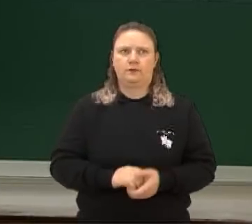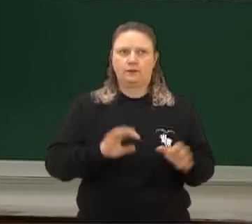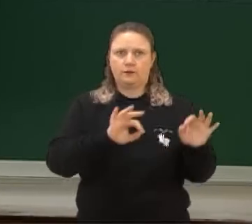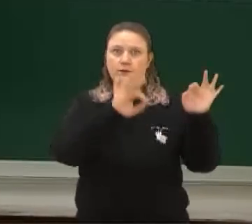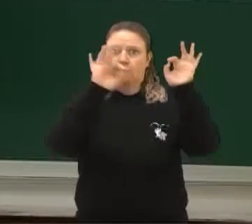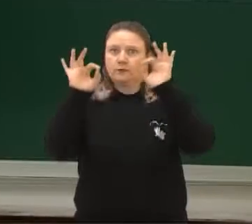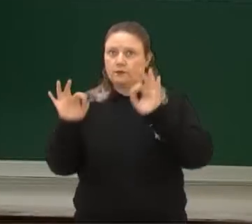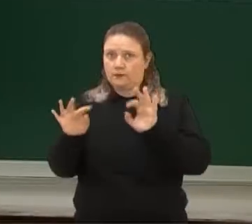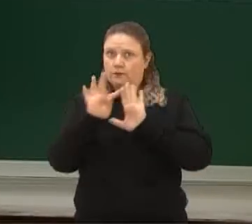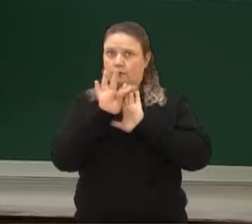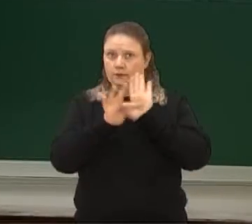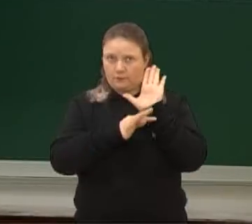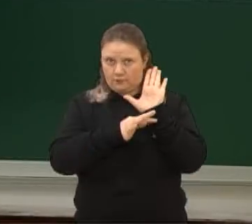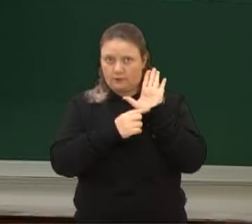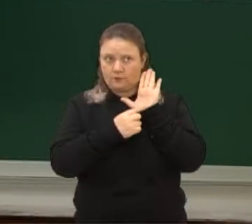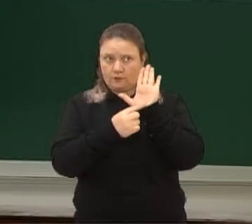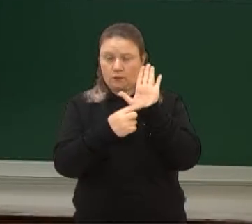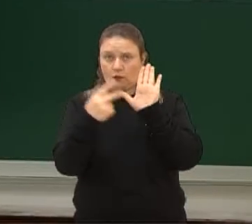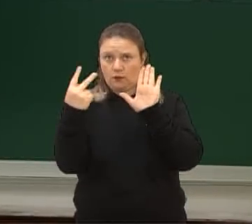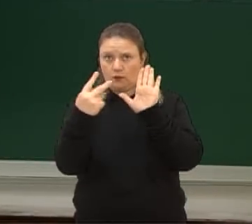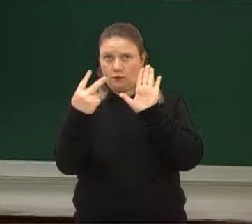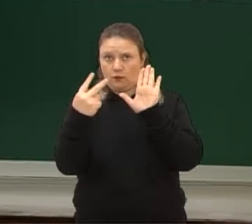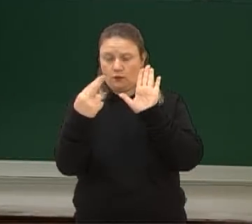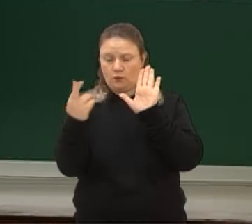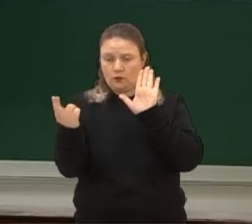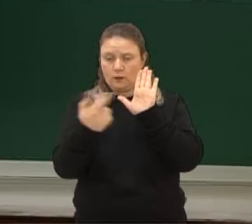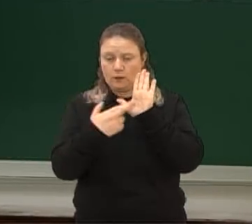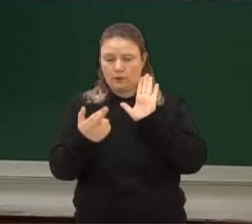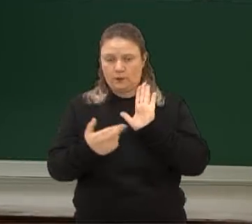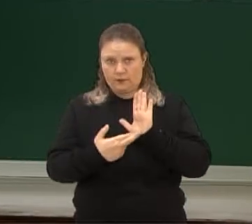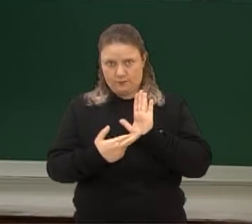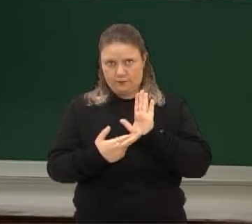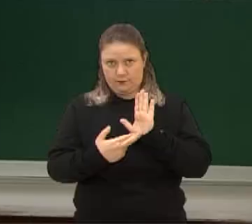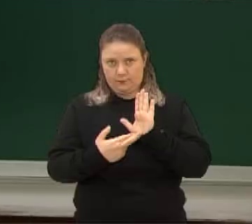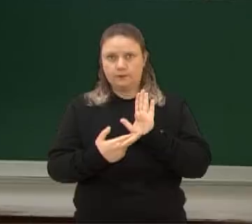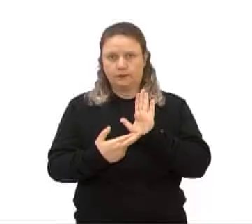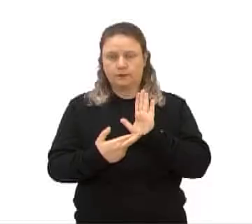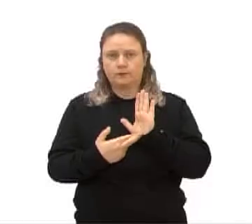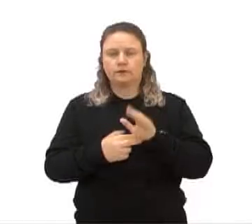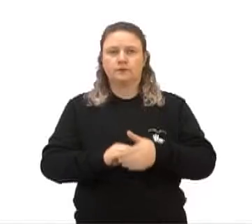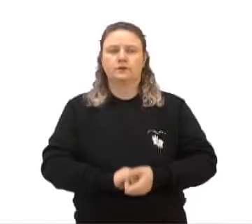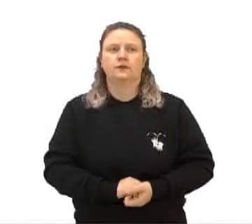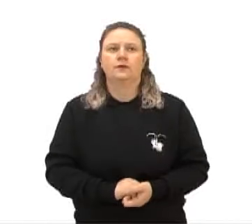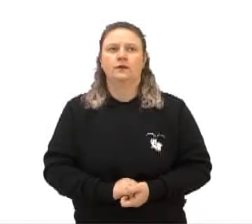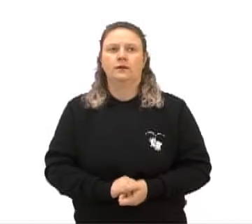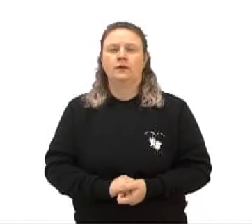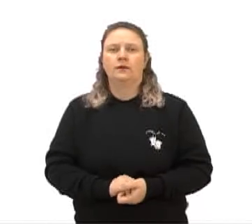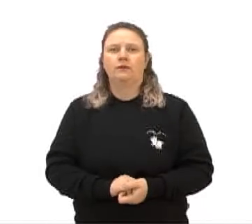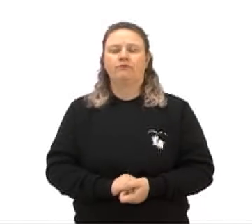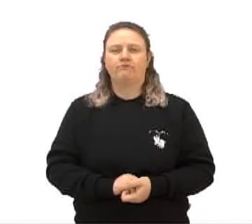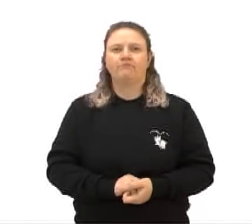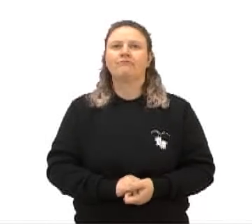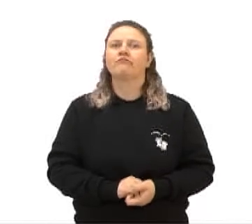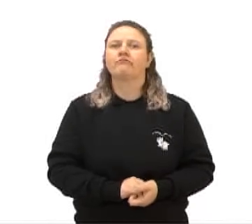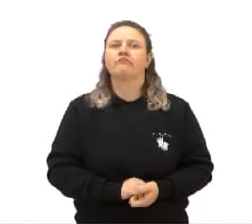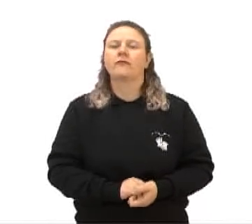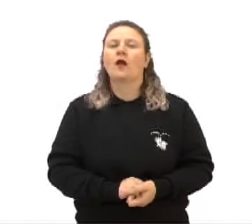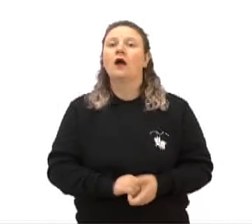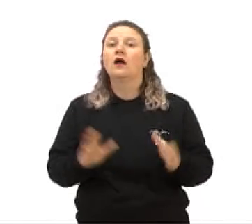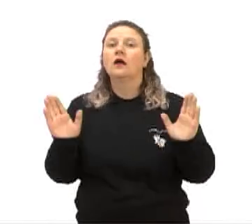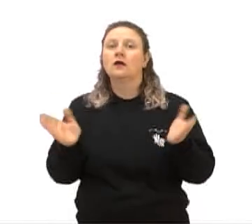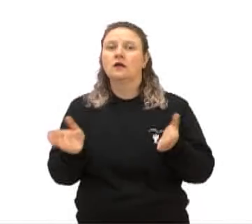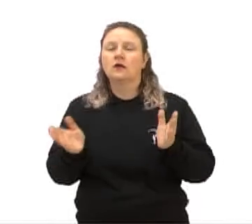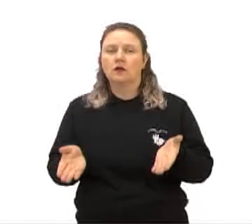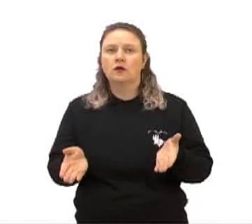Continuando ainda sobre o texto, tem mais duas questões para vocês responderem. Name three of the original members of Queen. Vocês vão